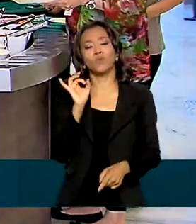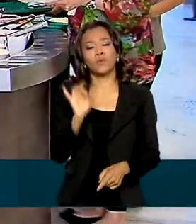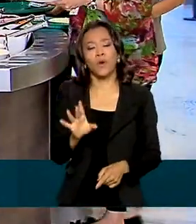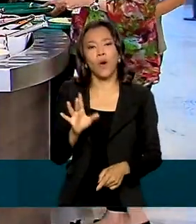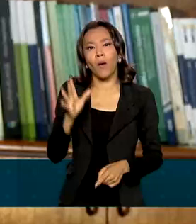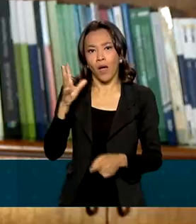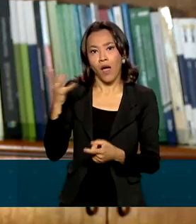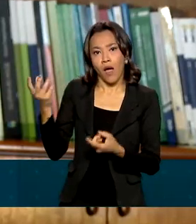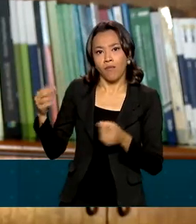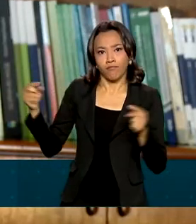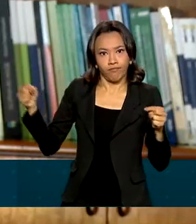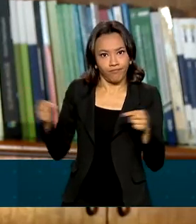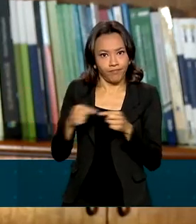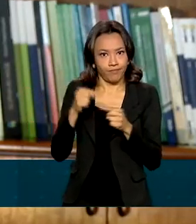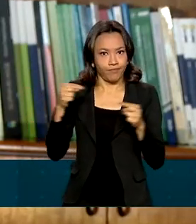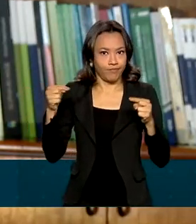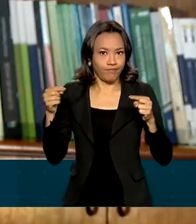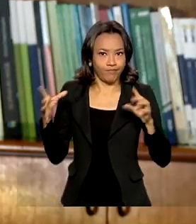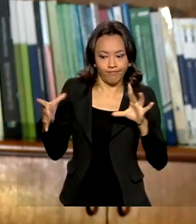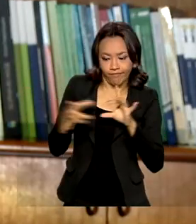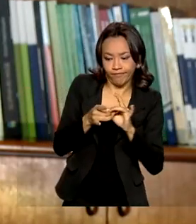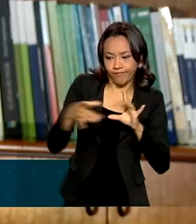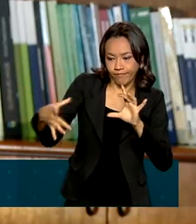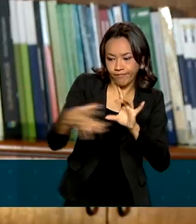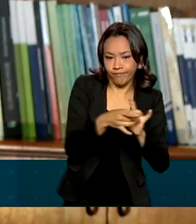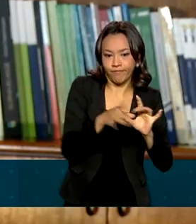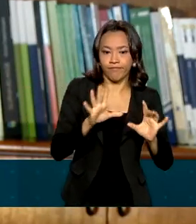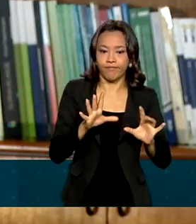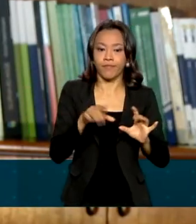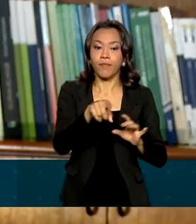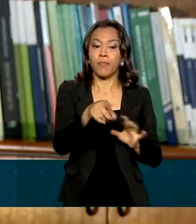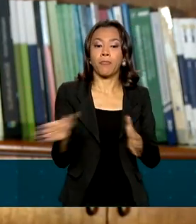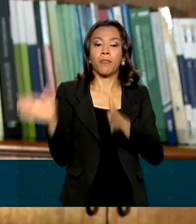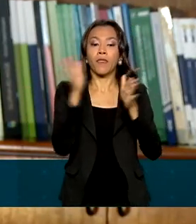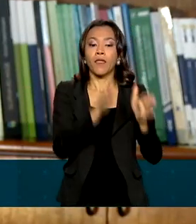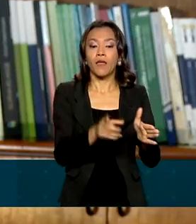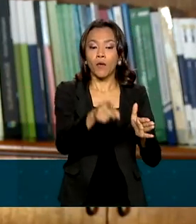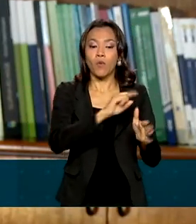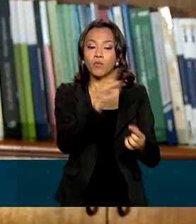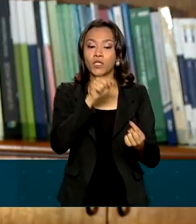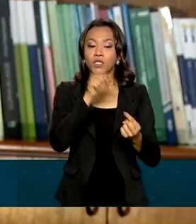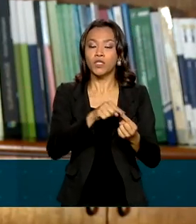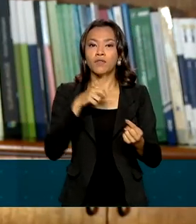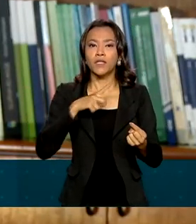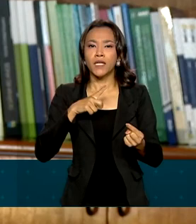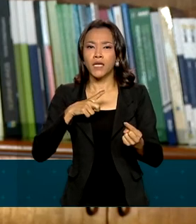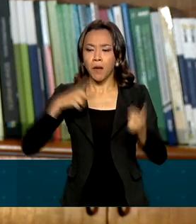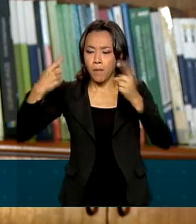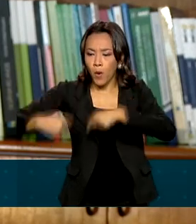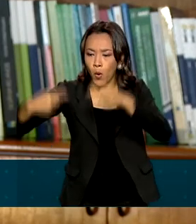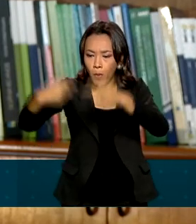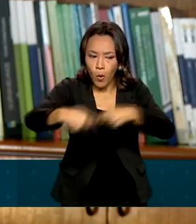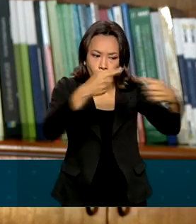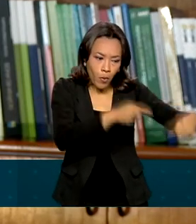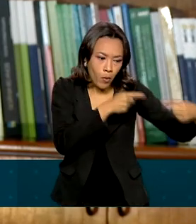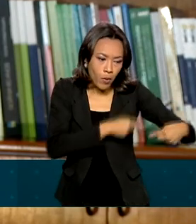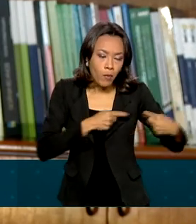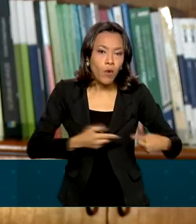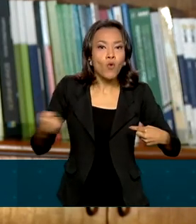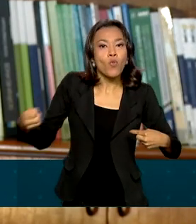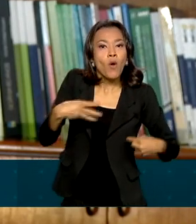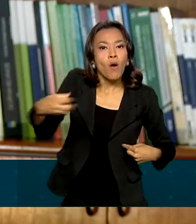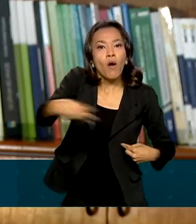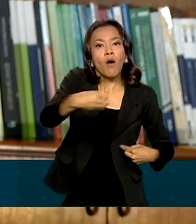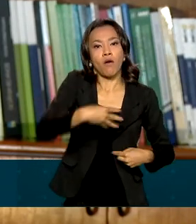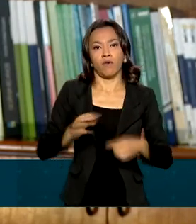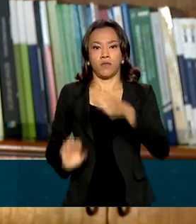credenciada. O objetivo foi introduzir maior concorrência nesse mercado, permitir que novas empresas entrem